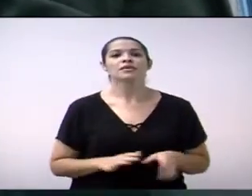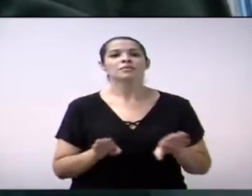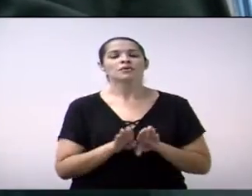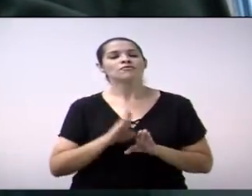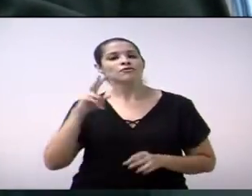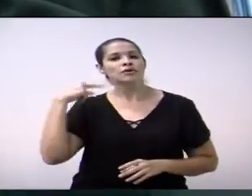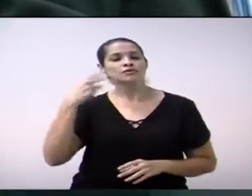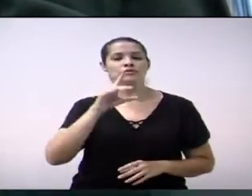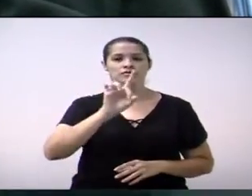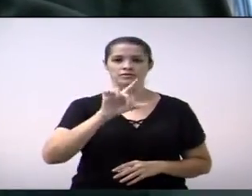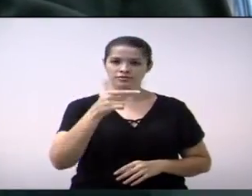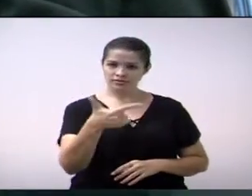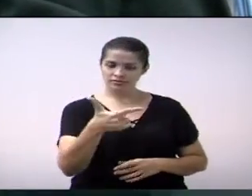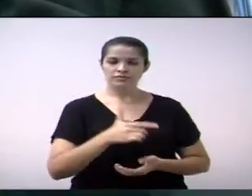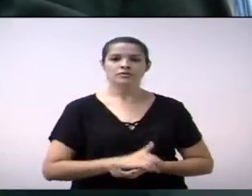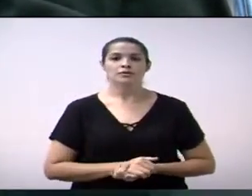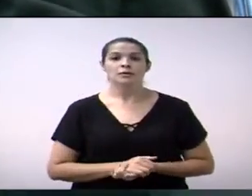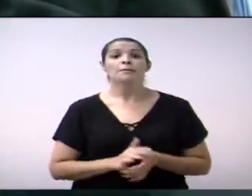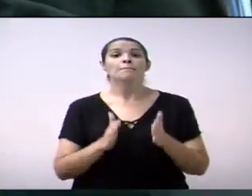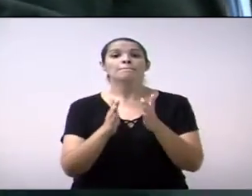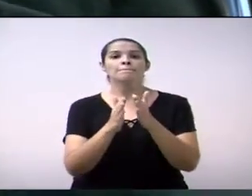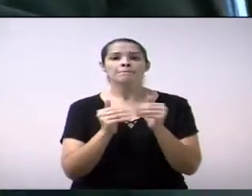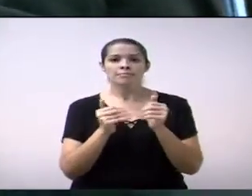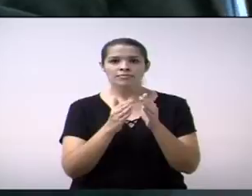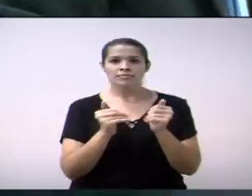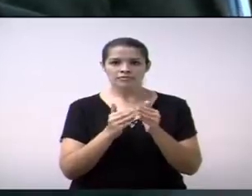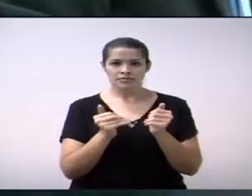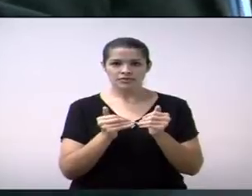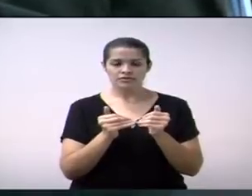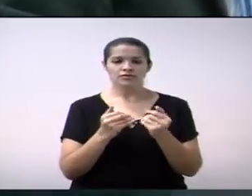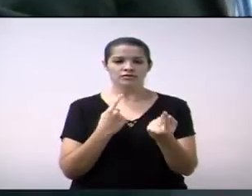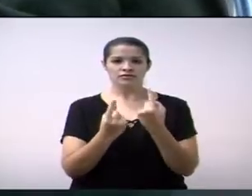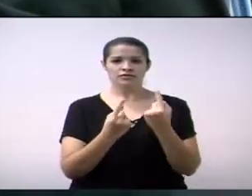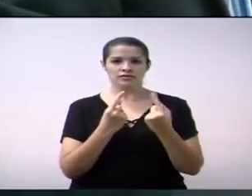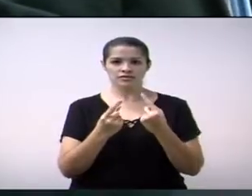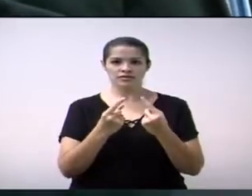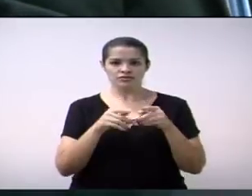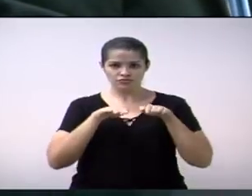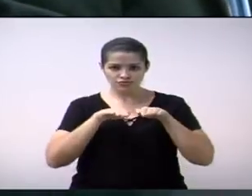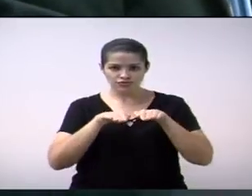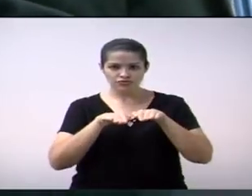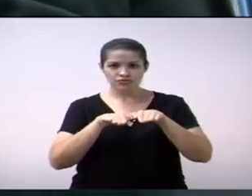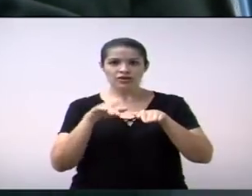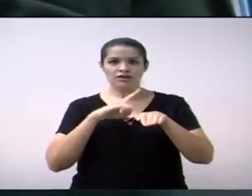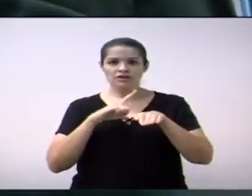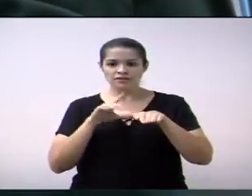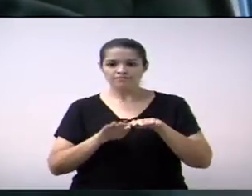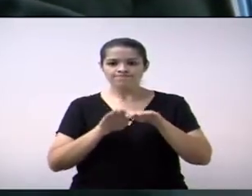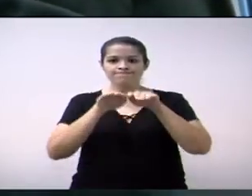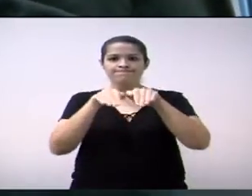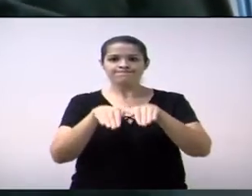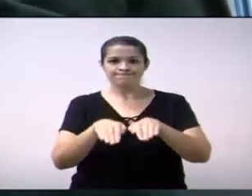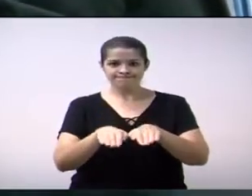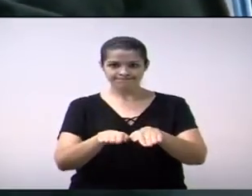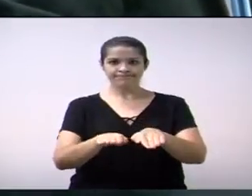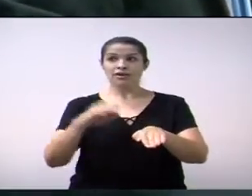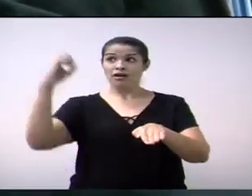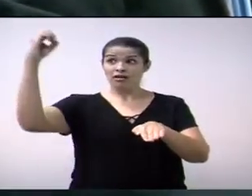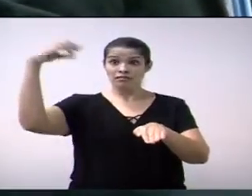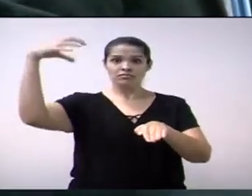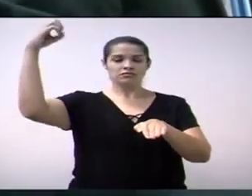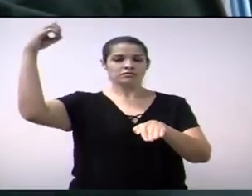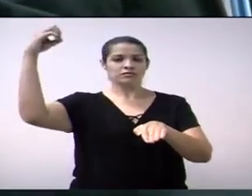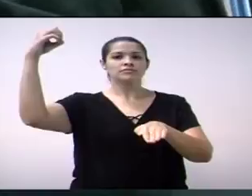órgão responsável, a instalação de redutores de velocidade em frente à creche Pequeno Príncipe, localizada na Avenida